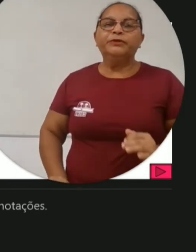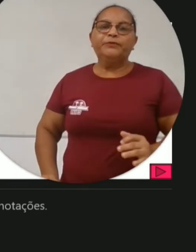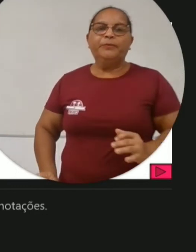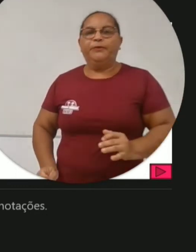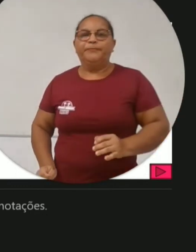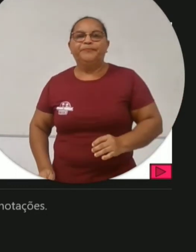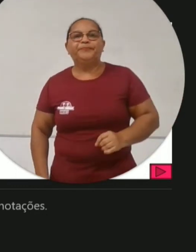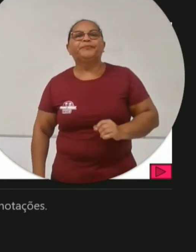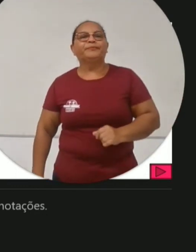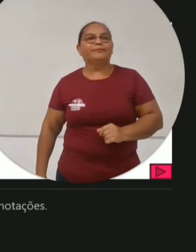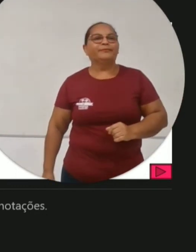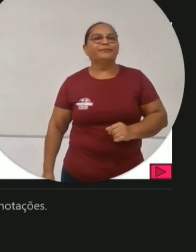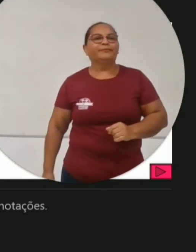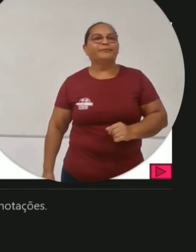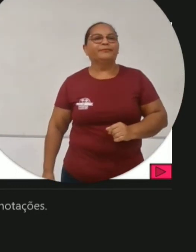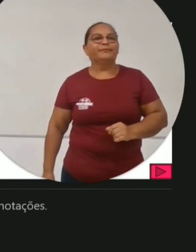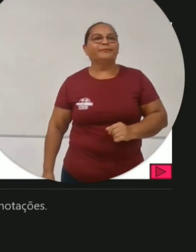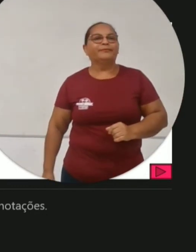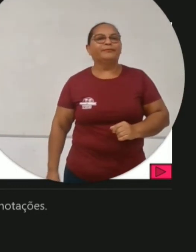bom.